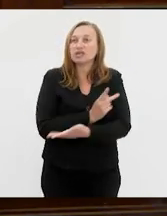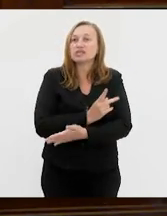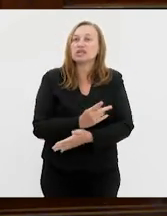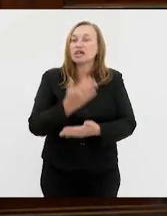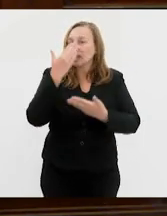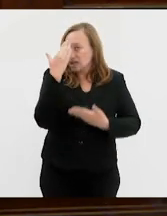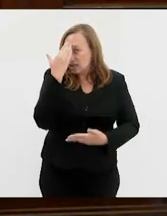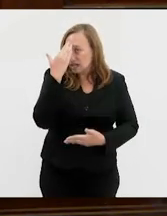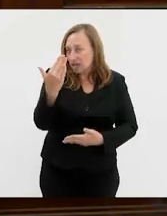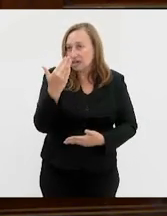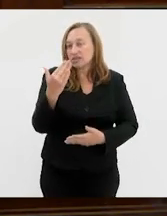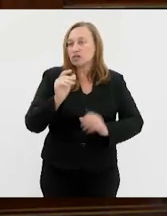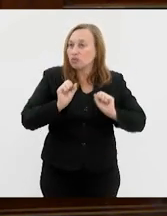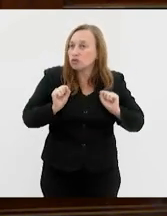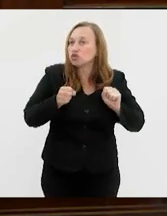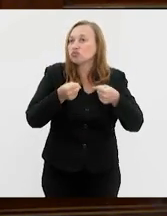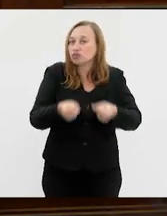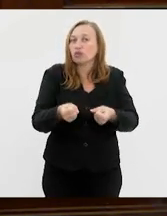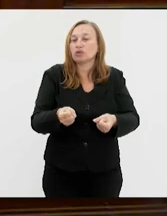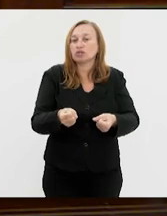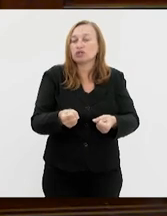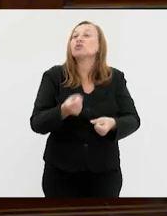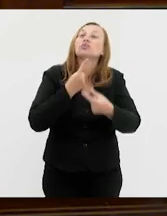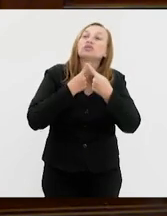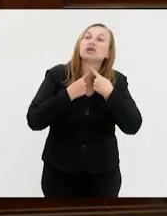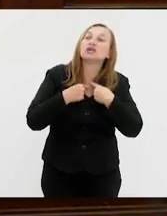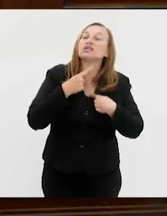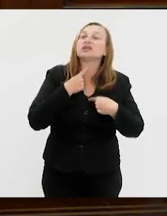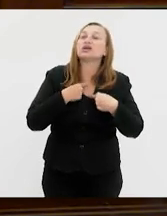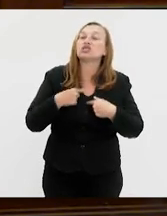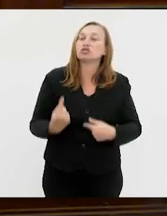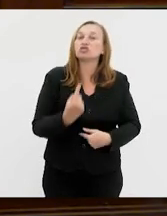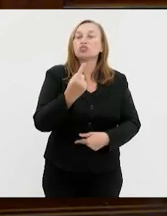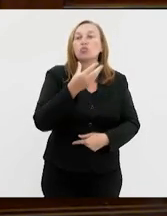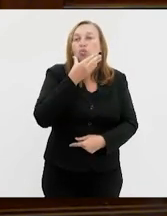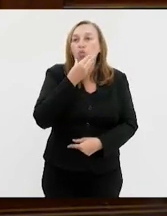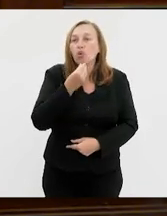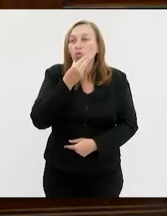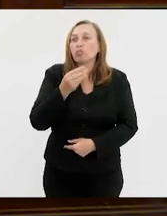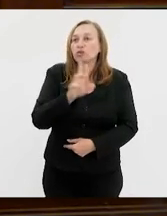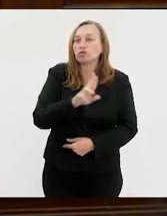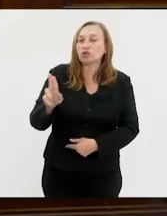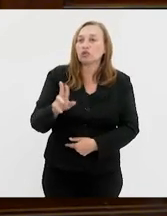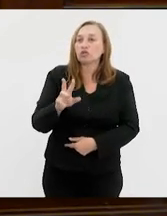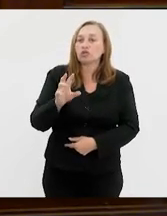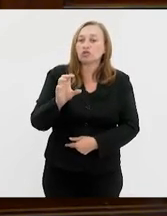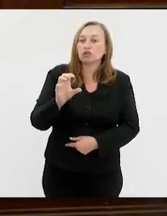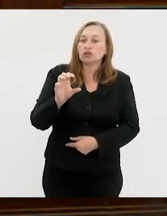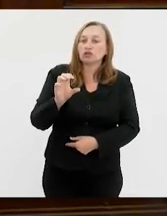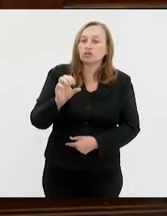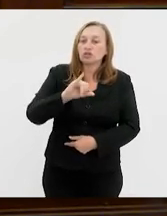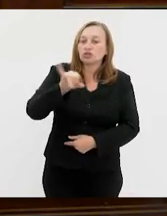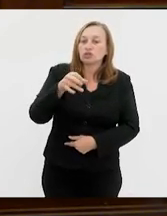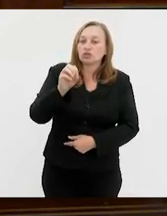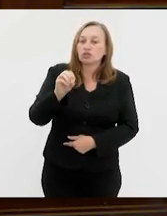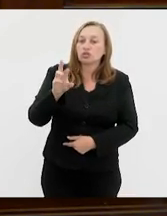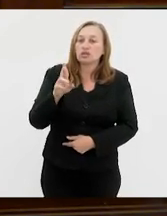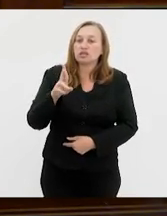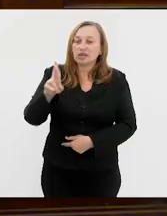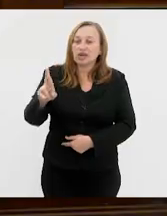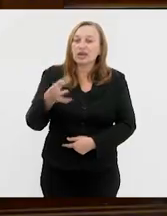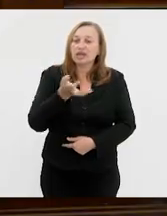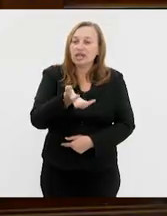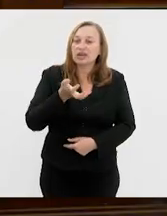ao empenho, à vontade de um homem chamado José Montes Paixão, que queria trazer